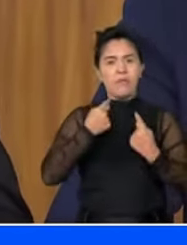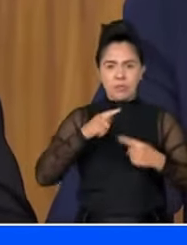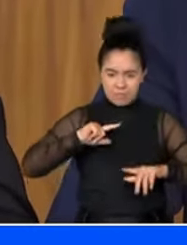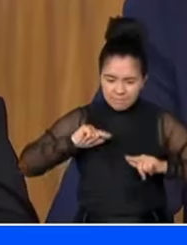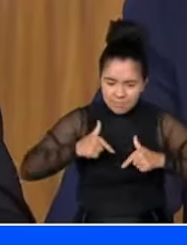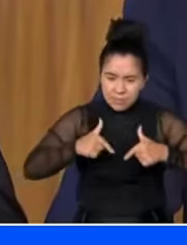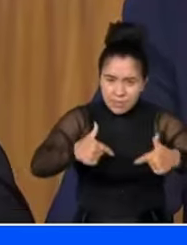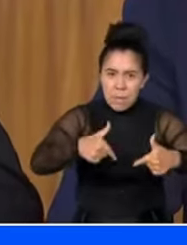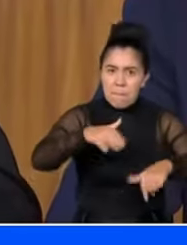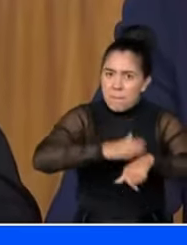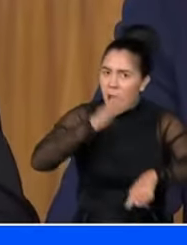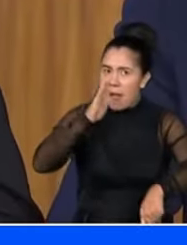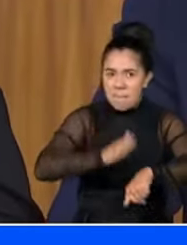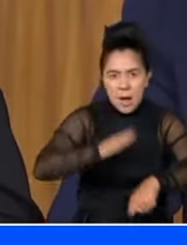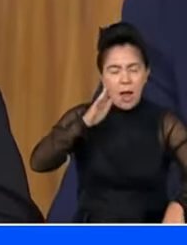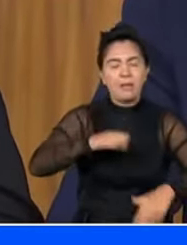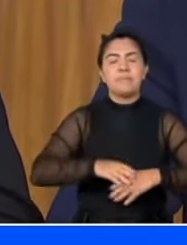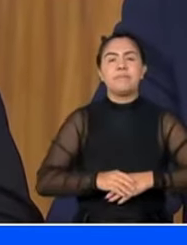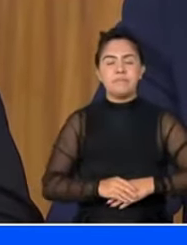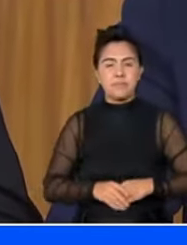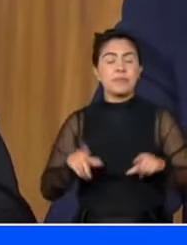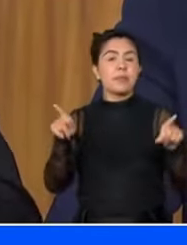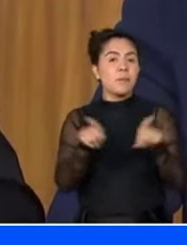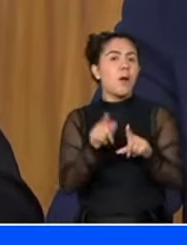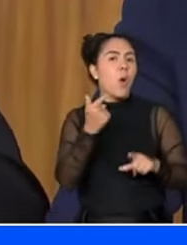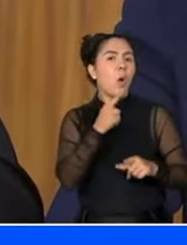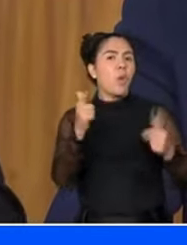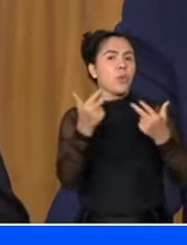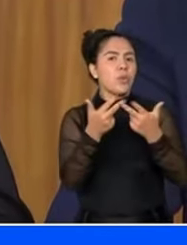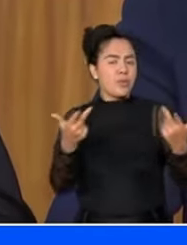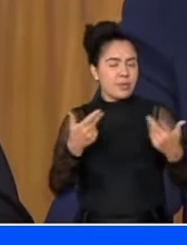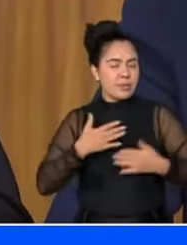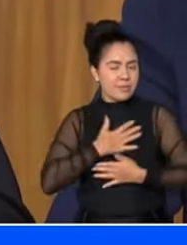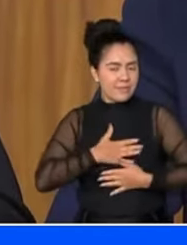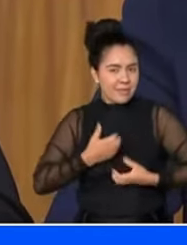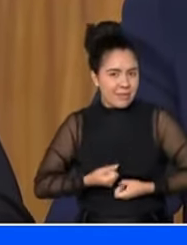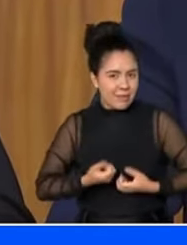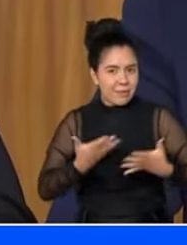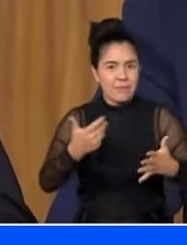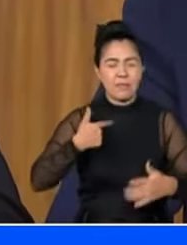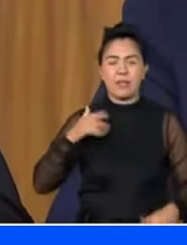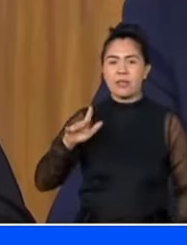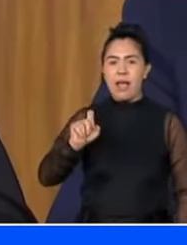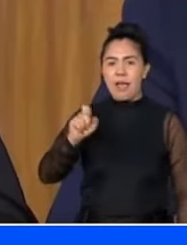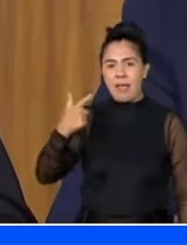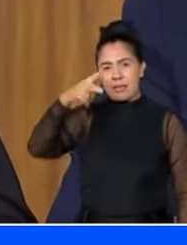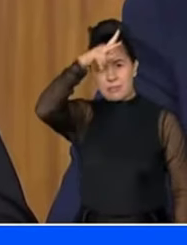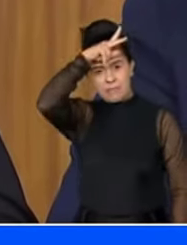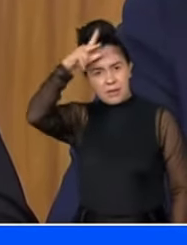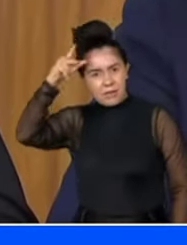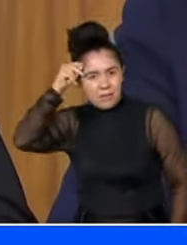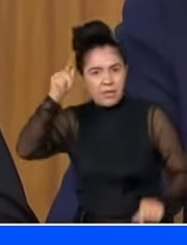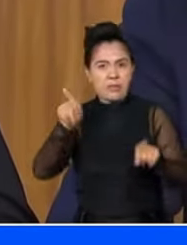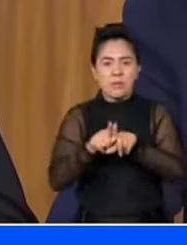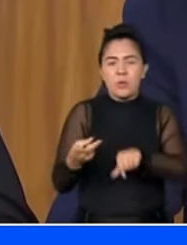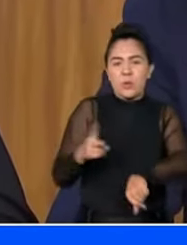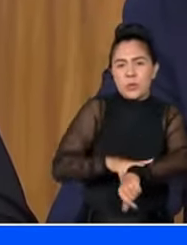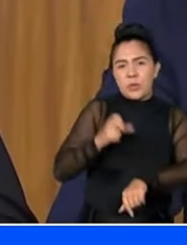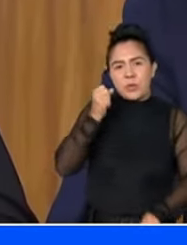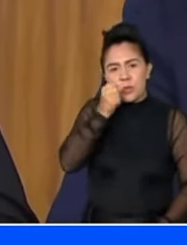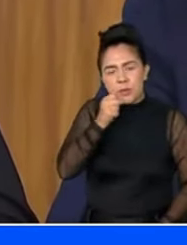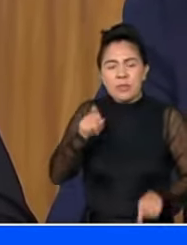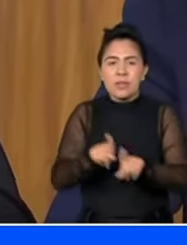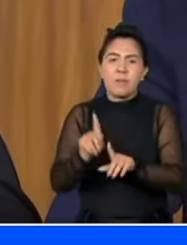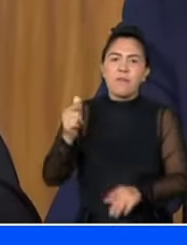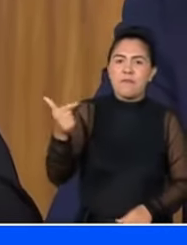mais. E aí, eu queria falar algo também importante, nesse ânimo que eu estou. Eu que fui prefeito, governador 2 vezes, senador, vice-presidente do